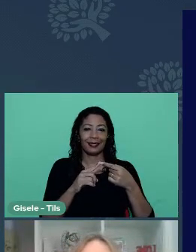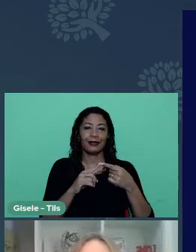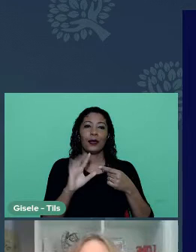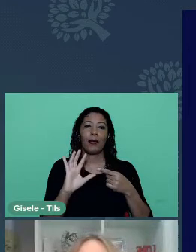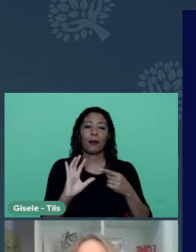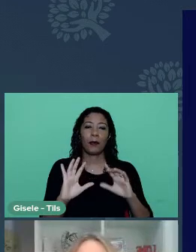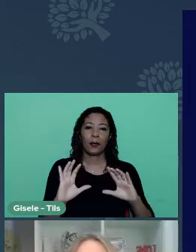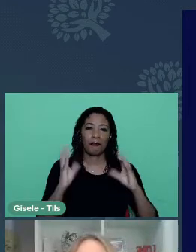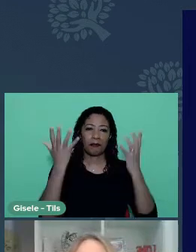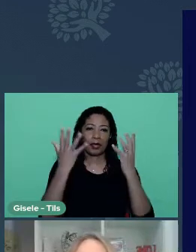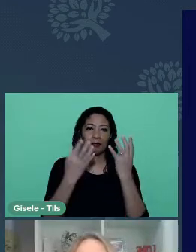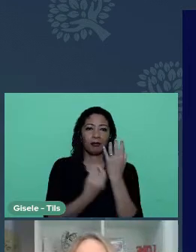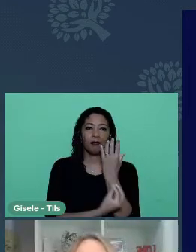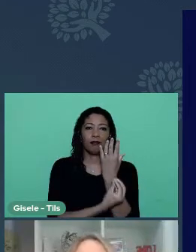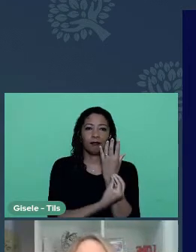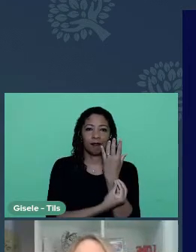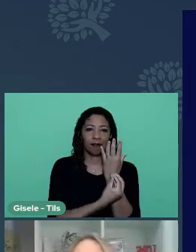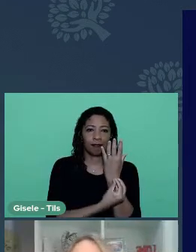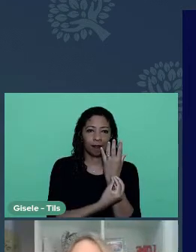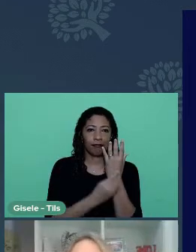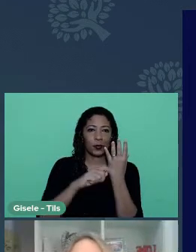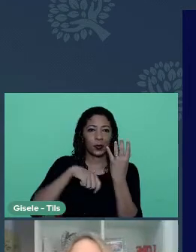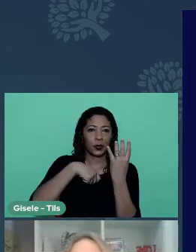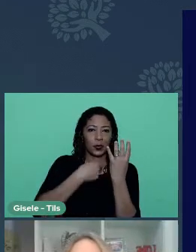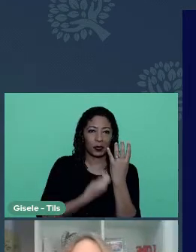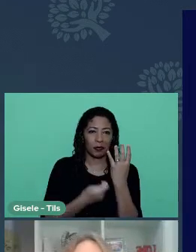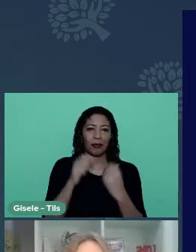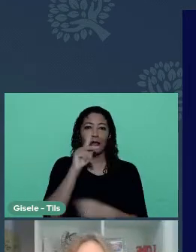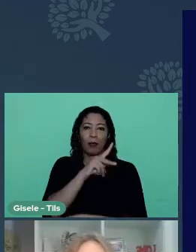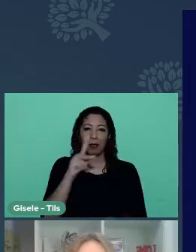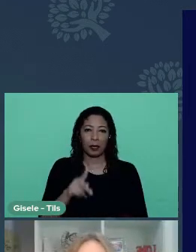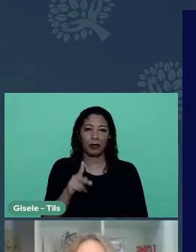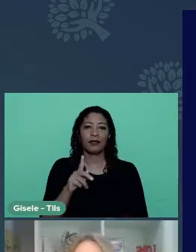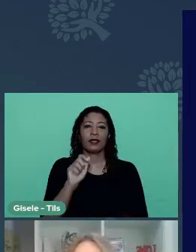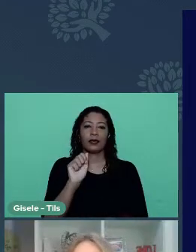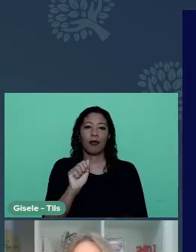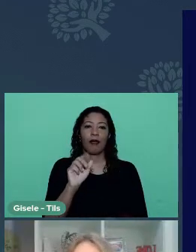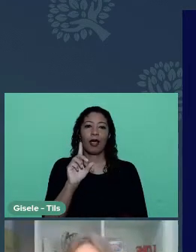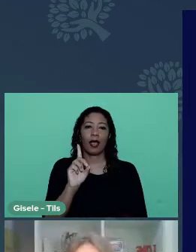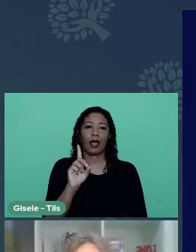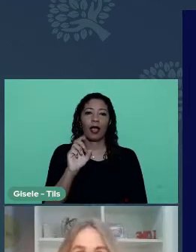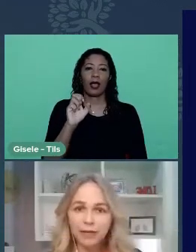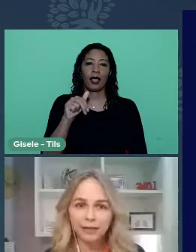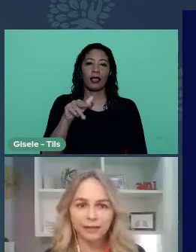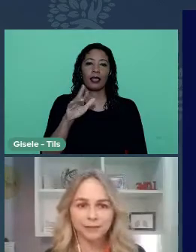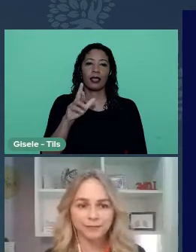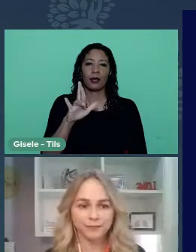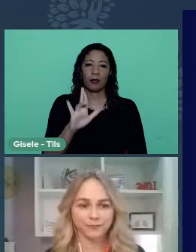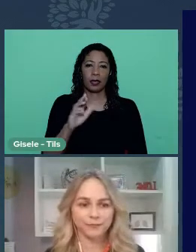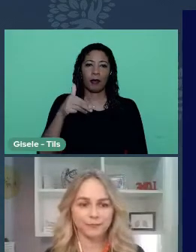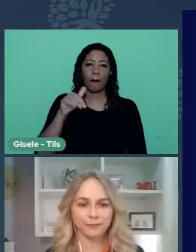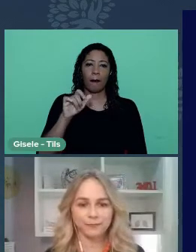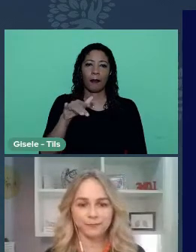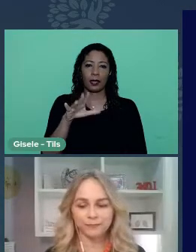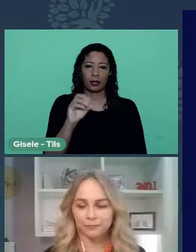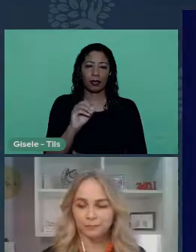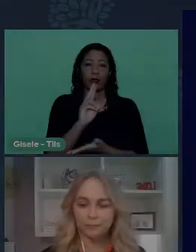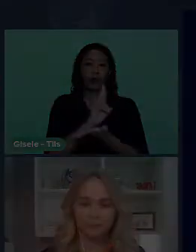Asma, com o professor Dr. Adelmir Machado, da Universidade Federal da Bahia.